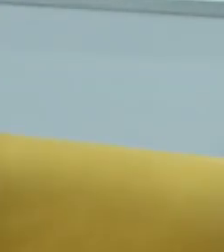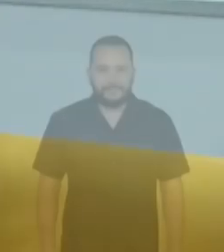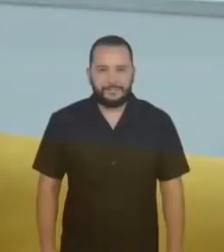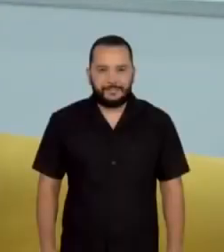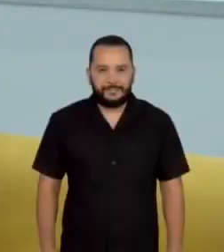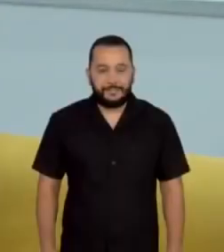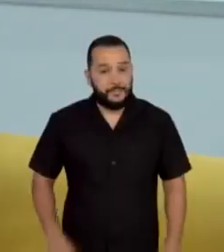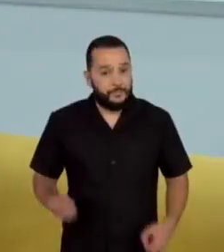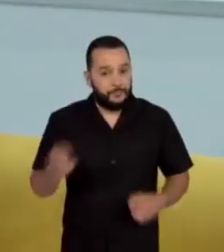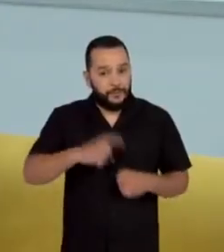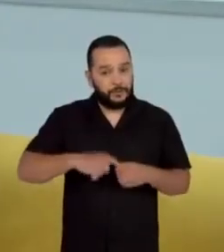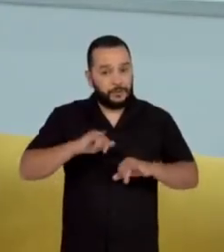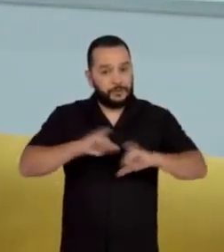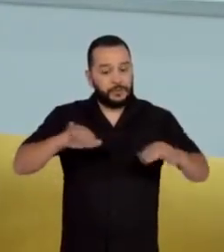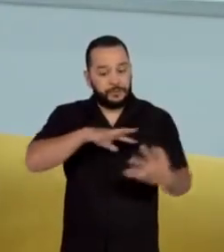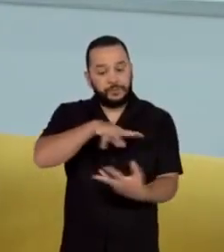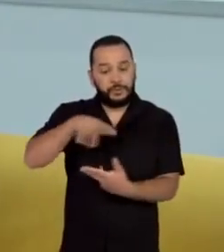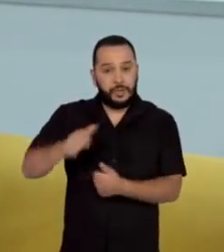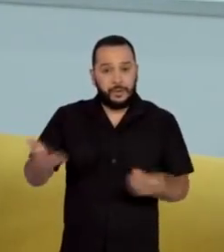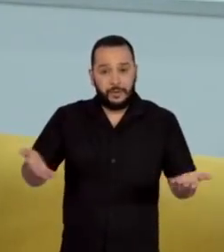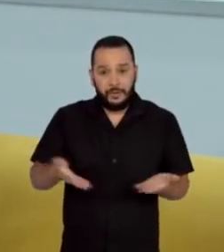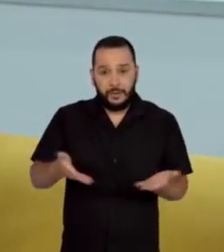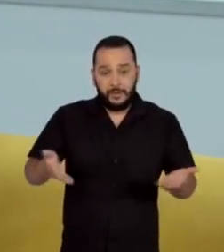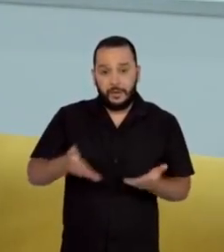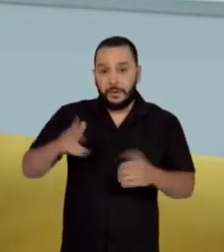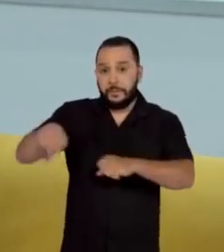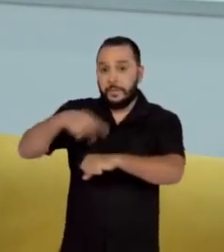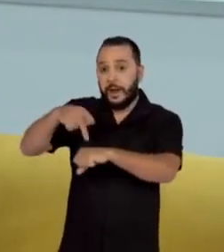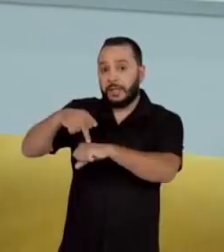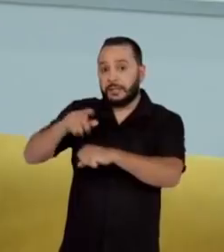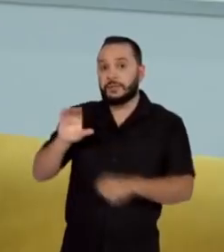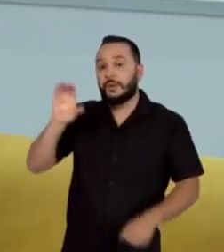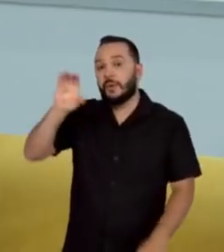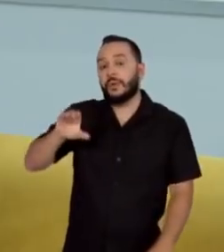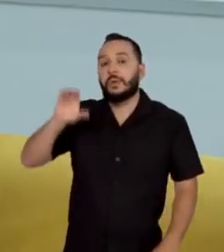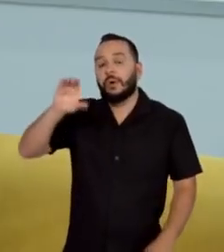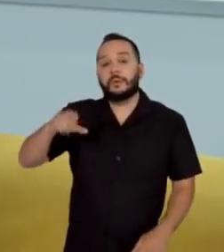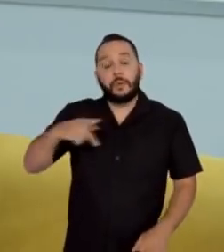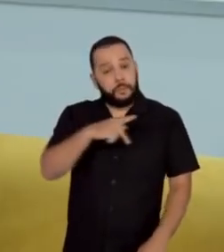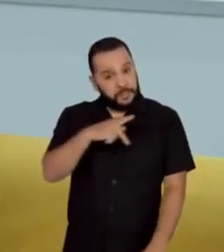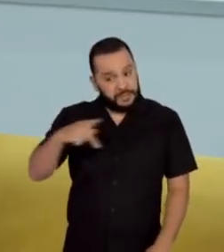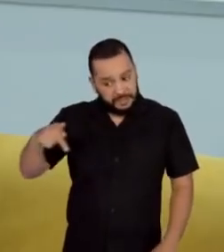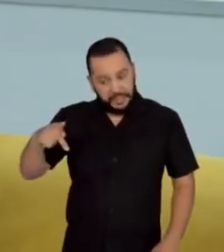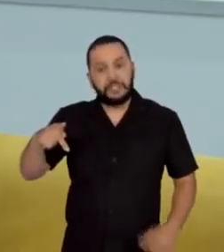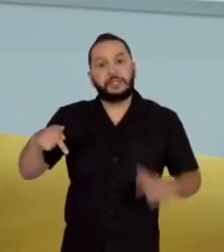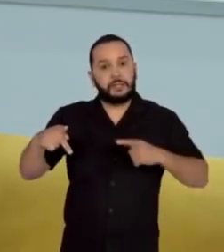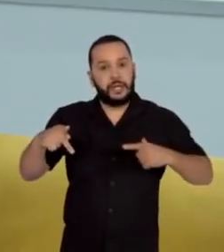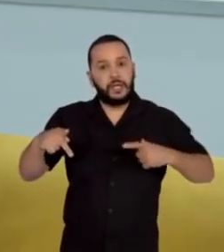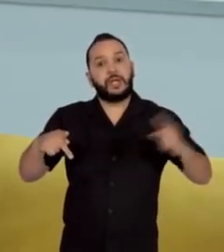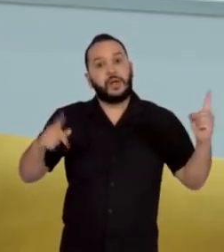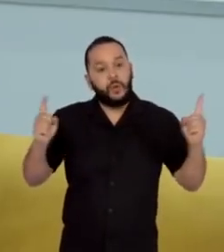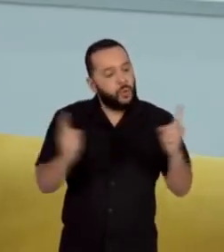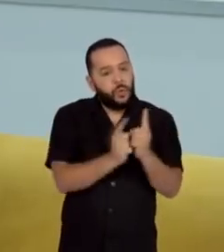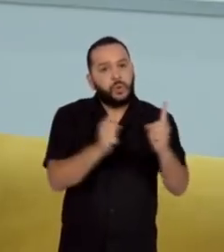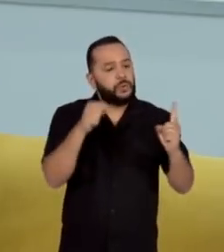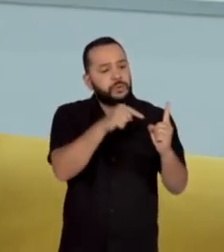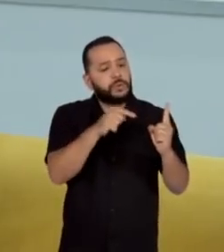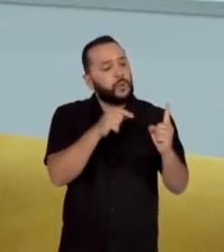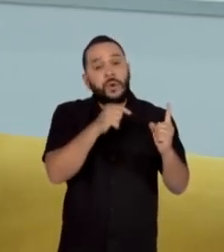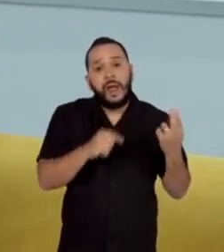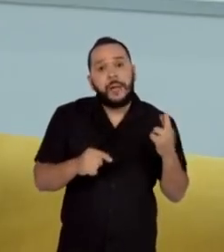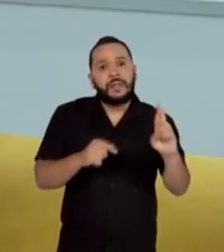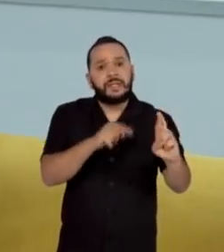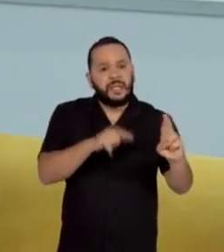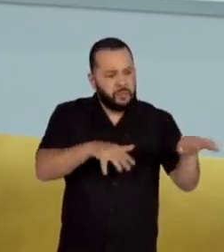A gente volta com as notícias internacionais e começamos pela Colômbia, onde o presidente terá um encontro com representantes dos